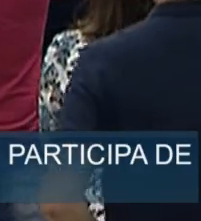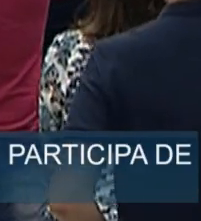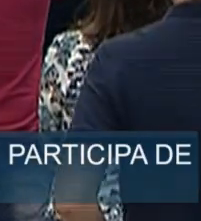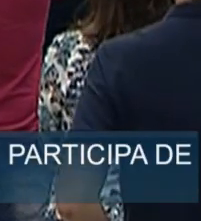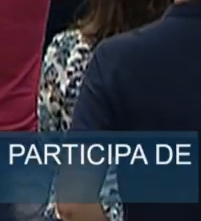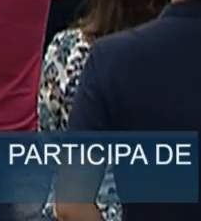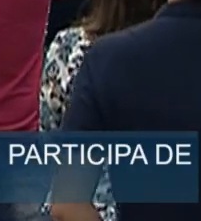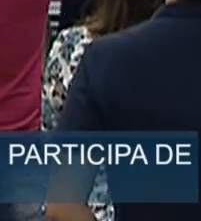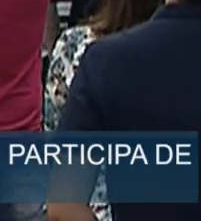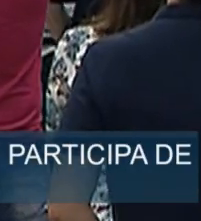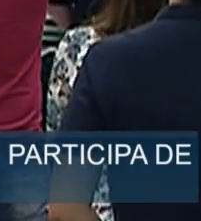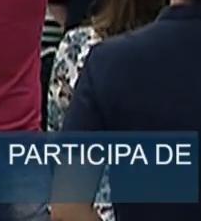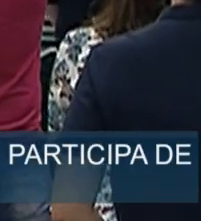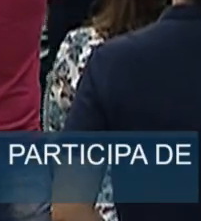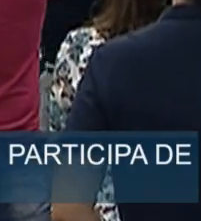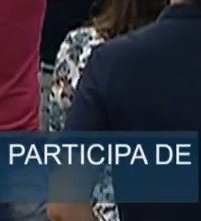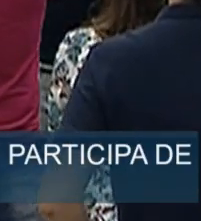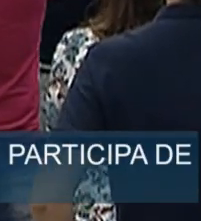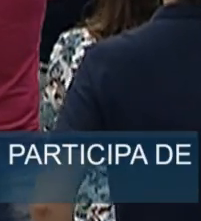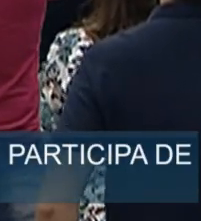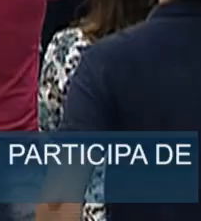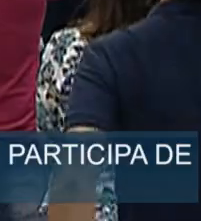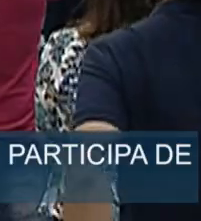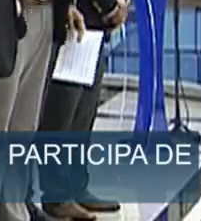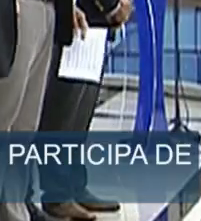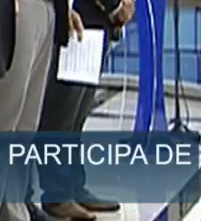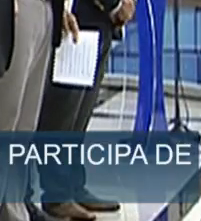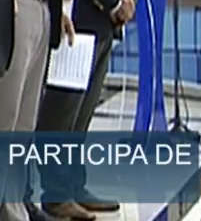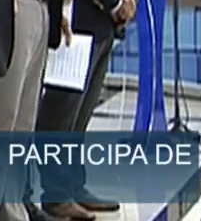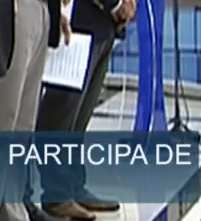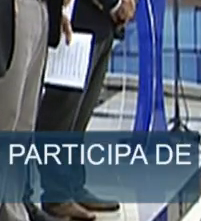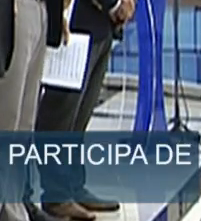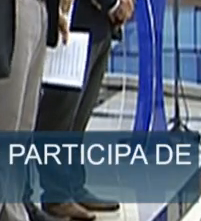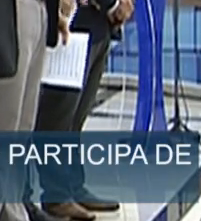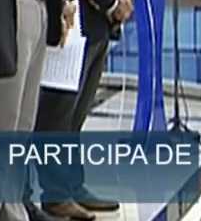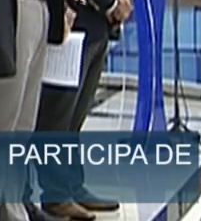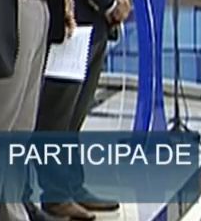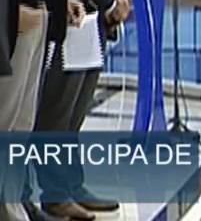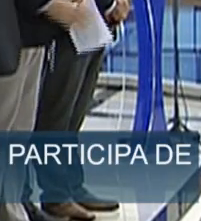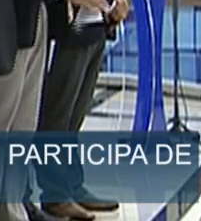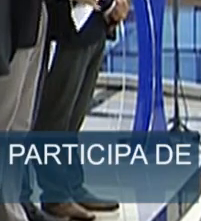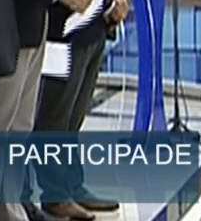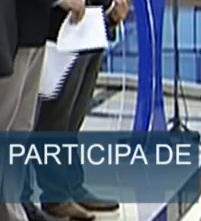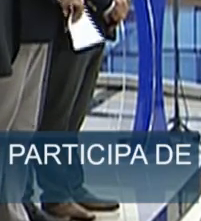em Uberlândia, Minas Gerais, com a presidenta Dilma Rousseff. Vamos acompanhar.